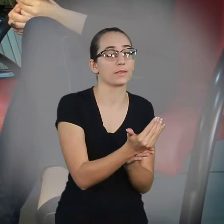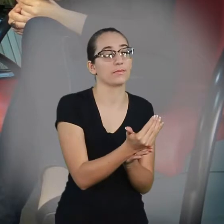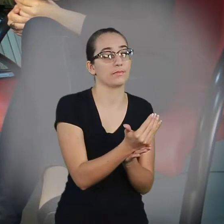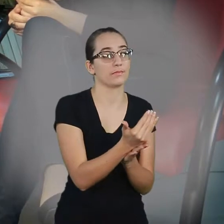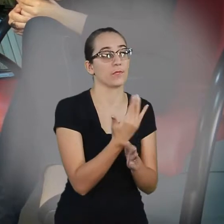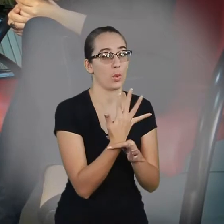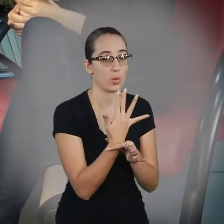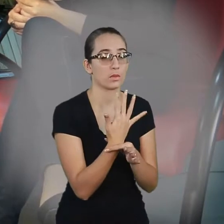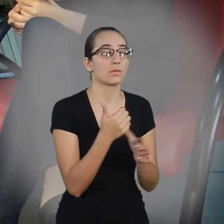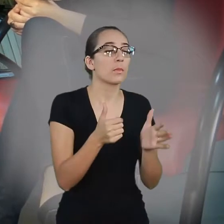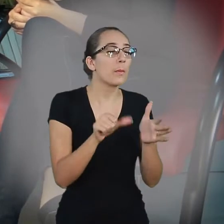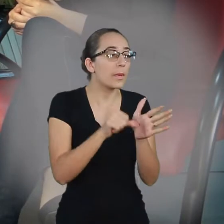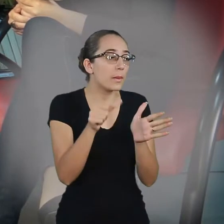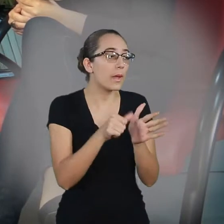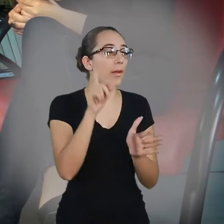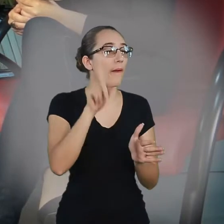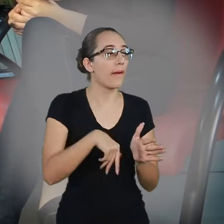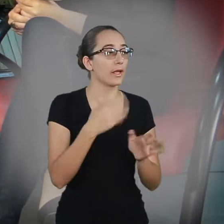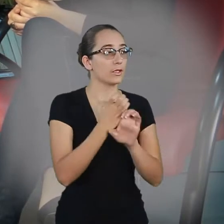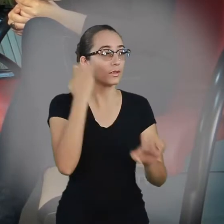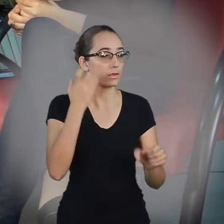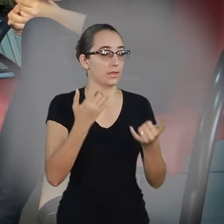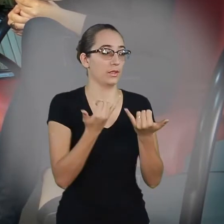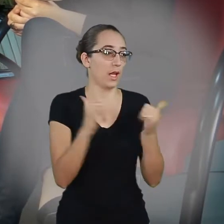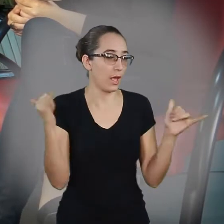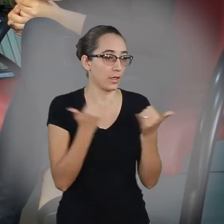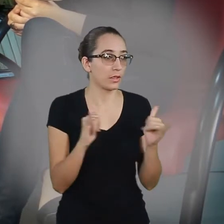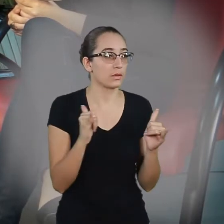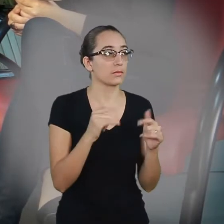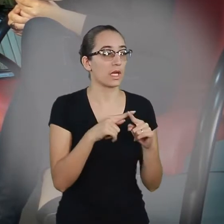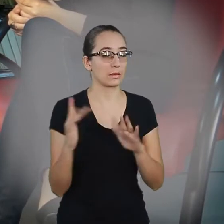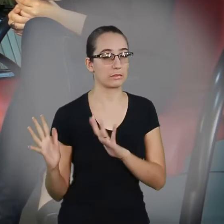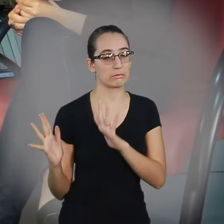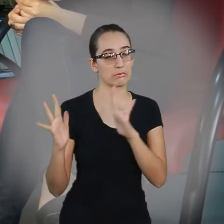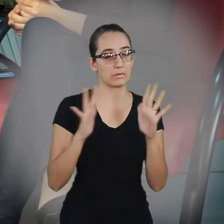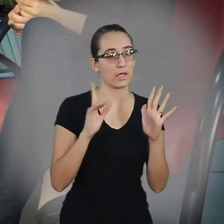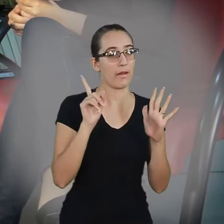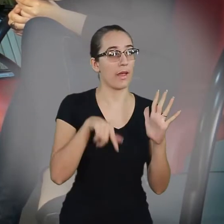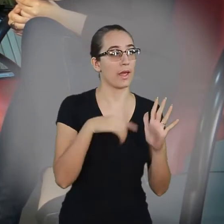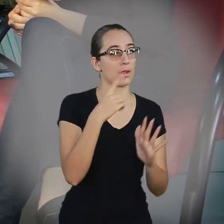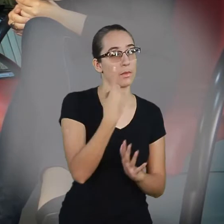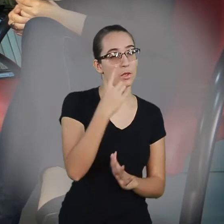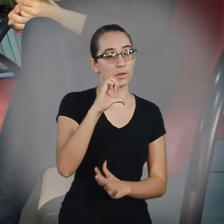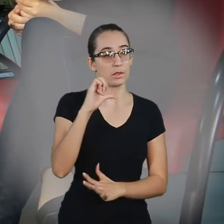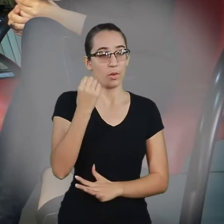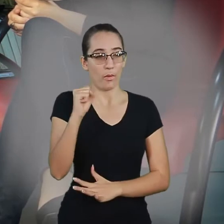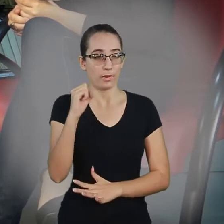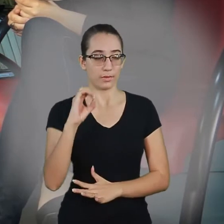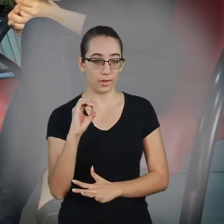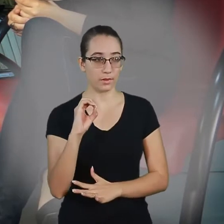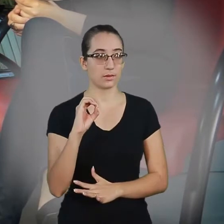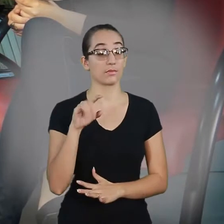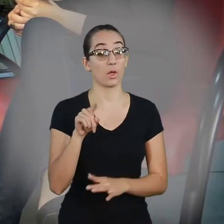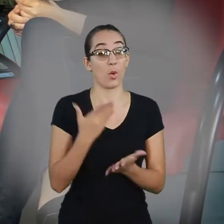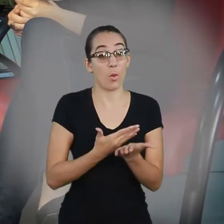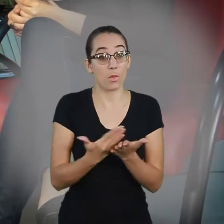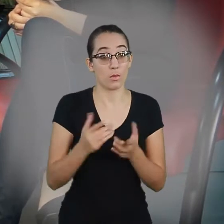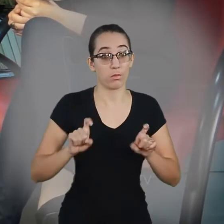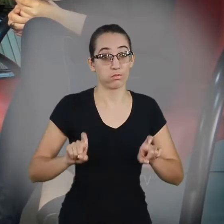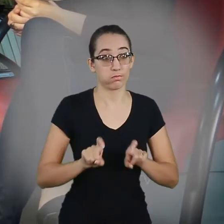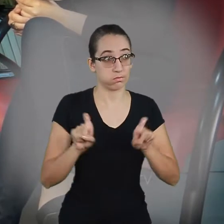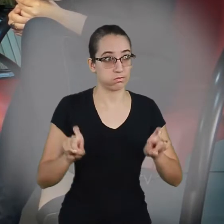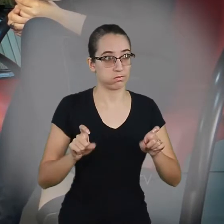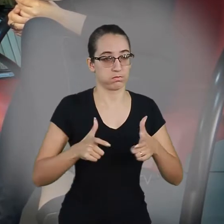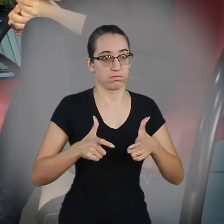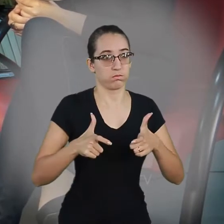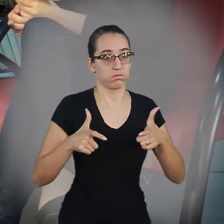Engenharia Elétrica, mas naquela época, no final de dos anos 80, a área de computação estava num crescente muito